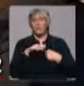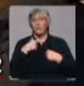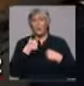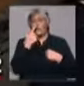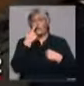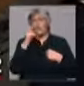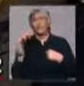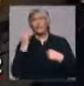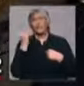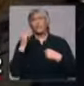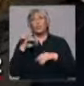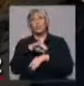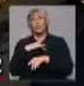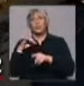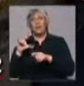não é? Agora,